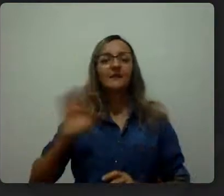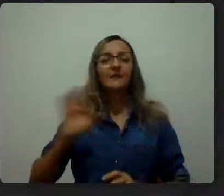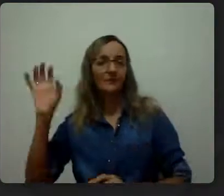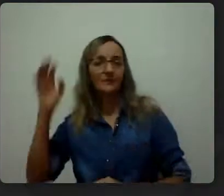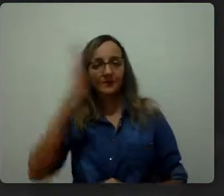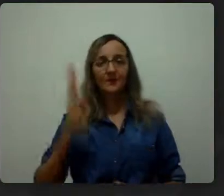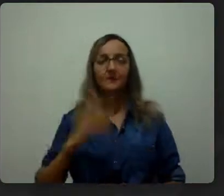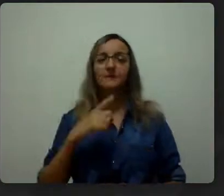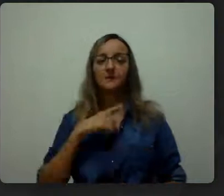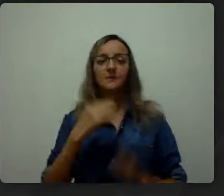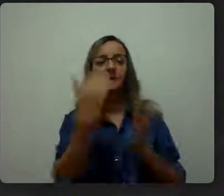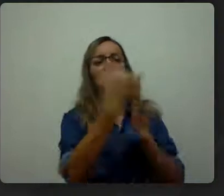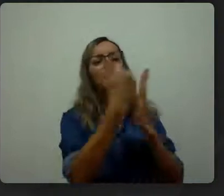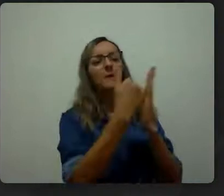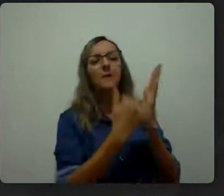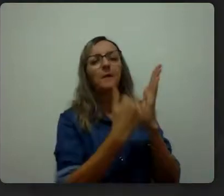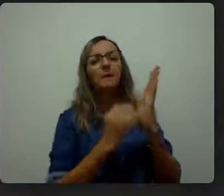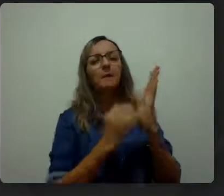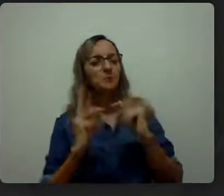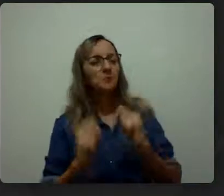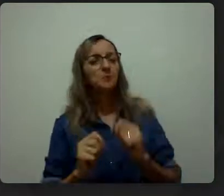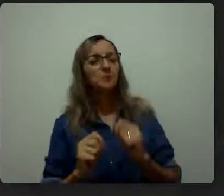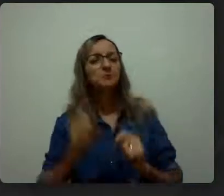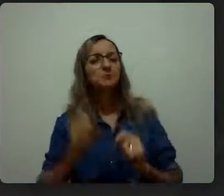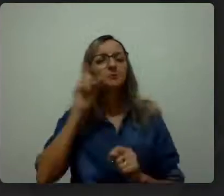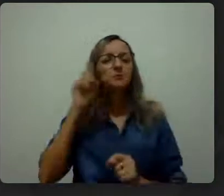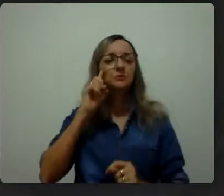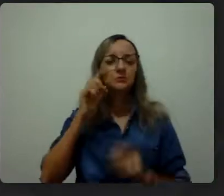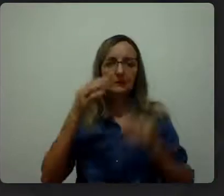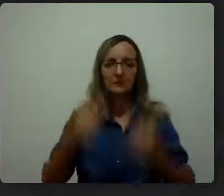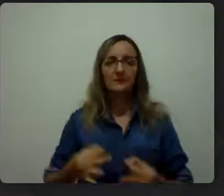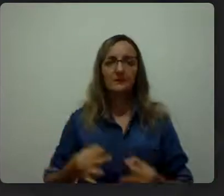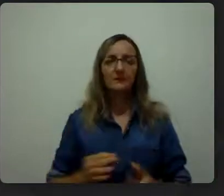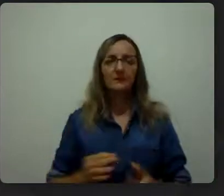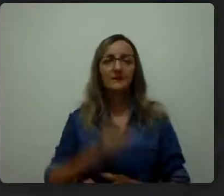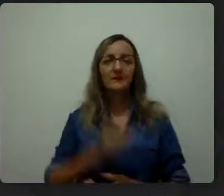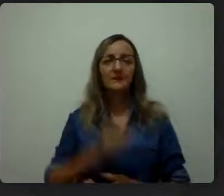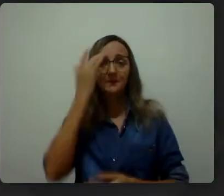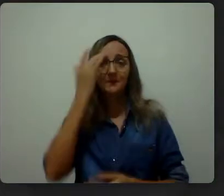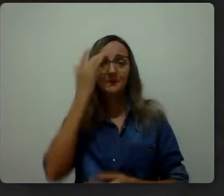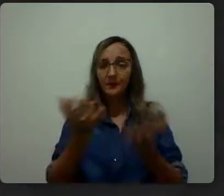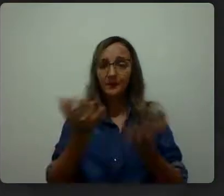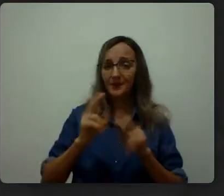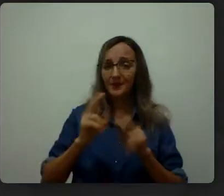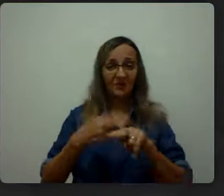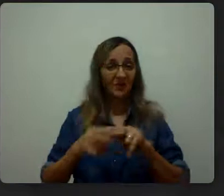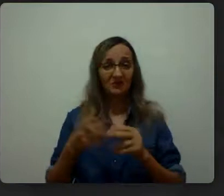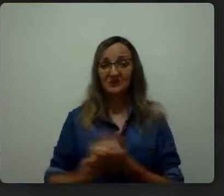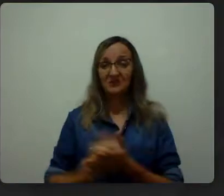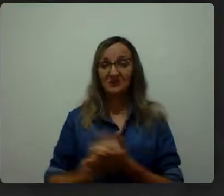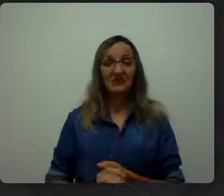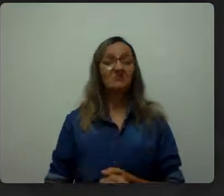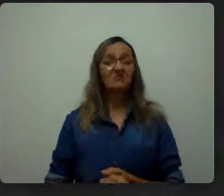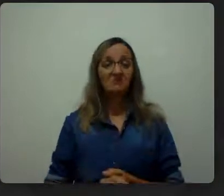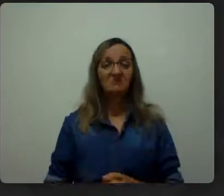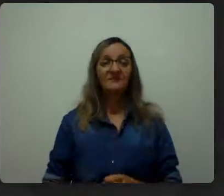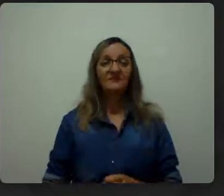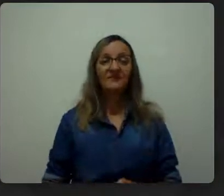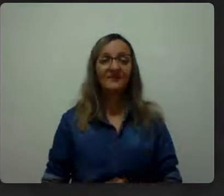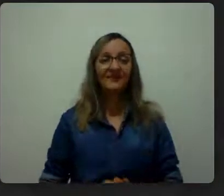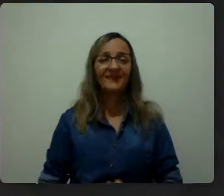tá? Programação completa no site territoriosdobrasil.com.br. A partir de segunda-feira temos a nossa